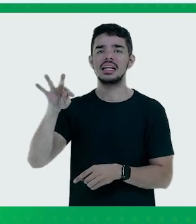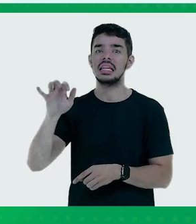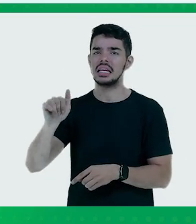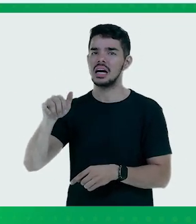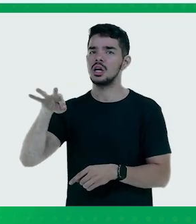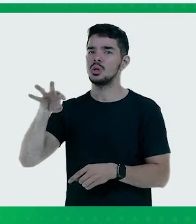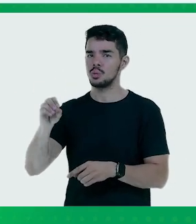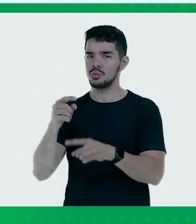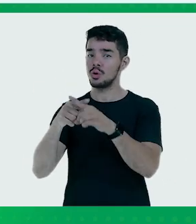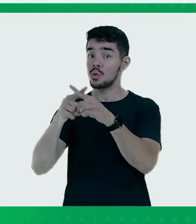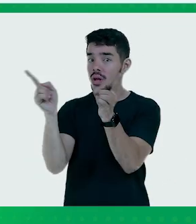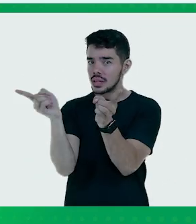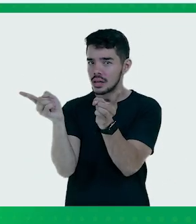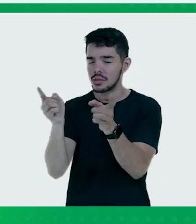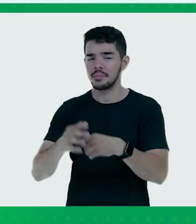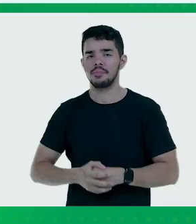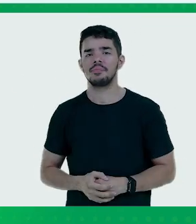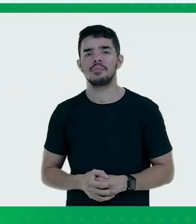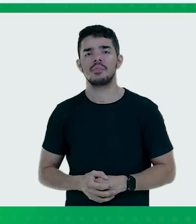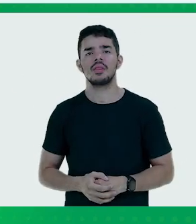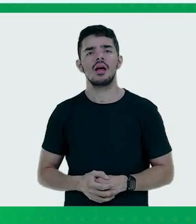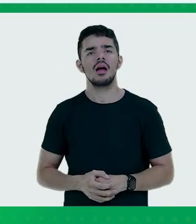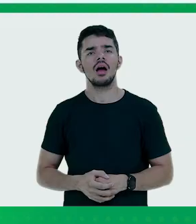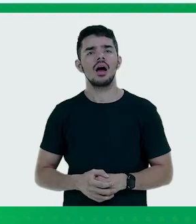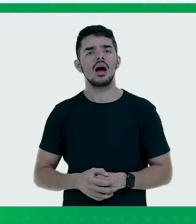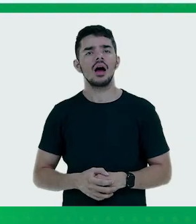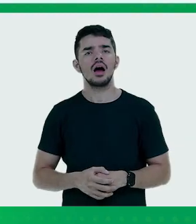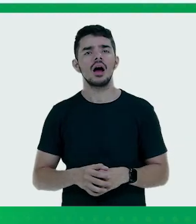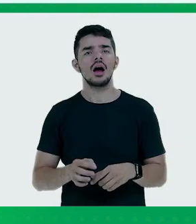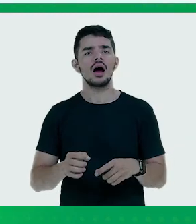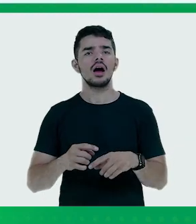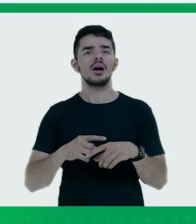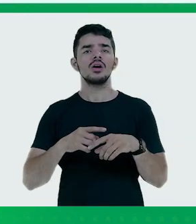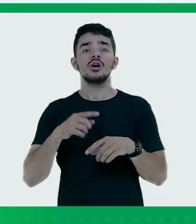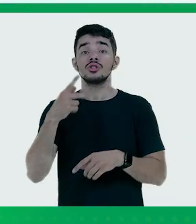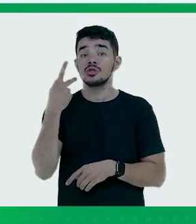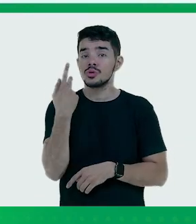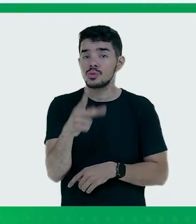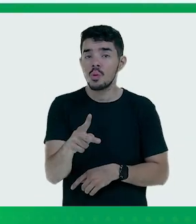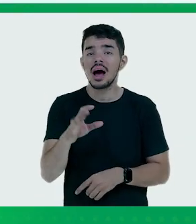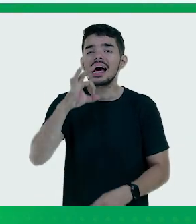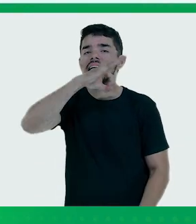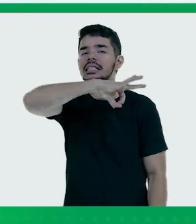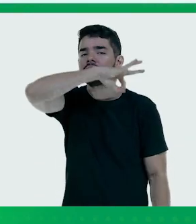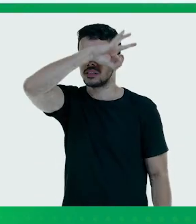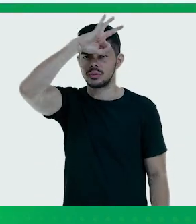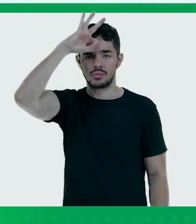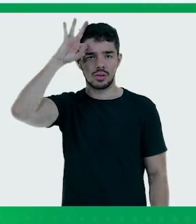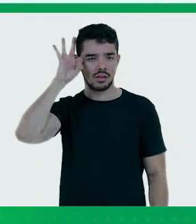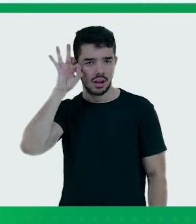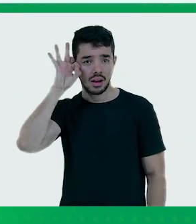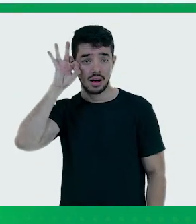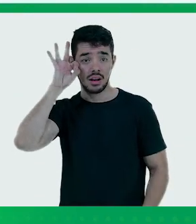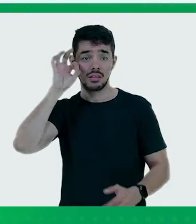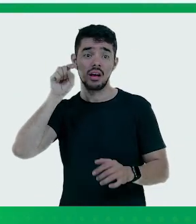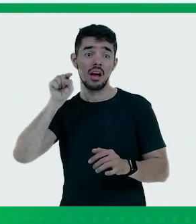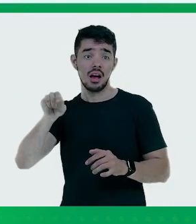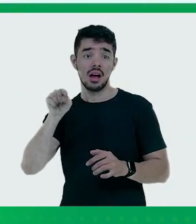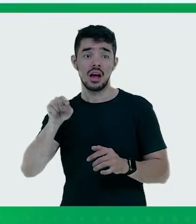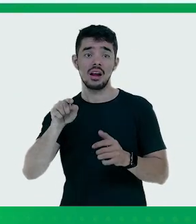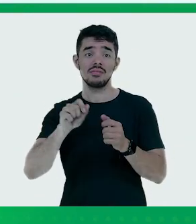oposição. Que ele pensava assim, mas tinha uma oposiçãozinha, né? Sua ingenuidade o